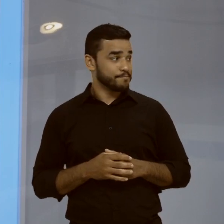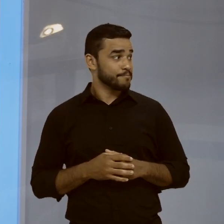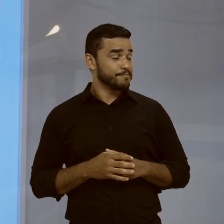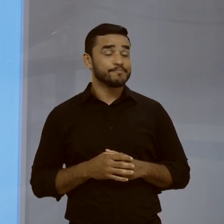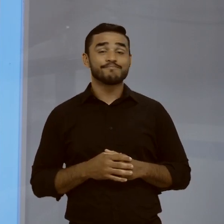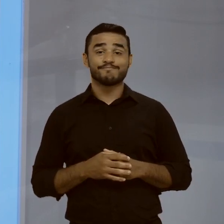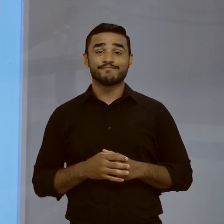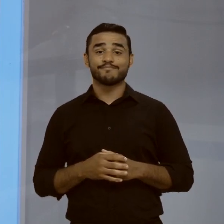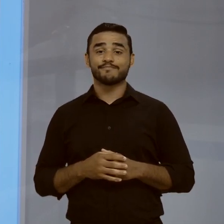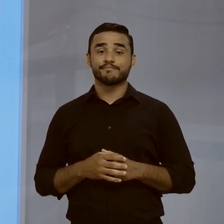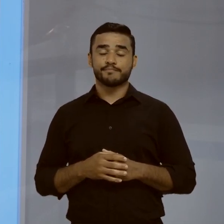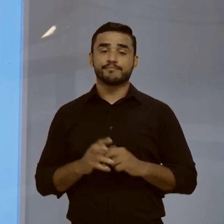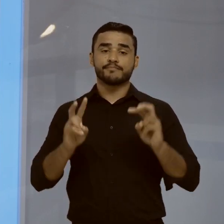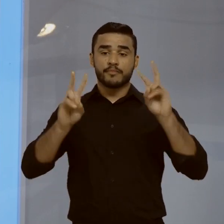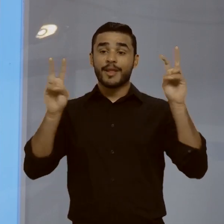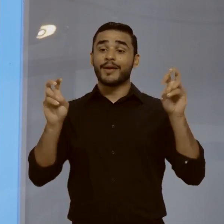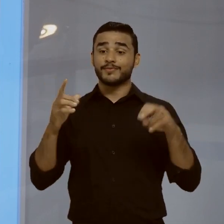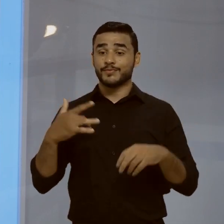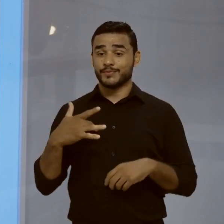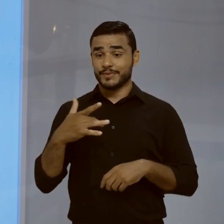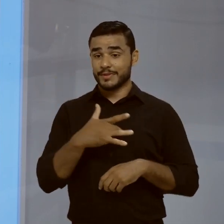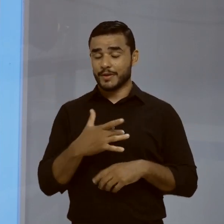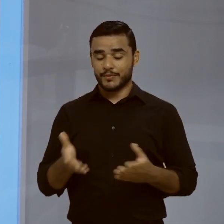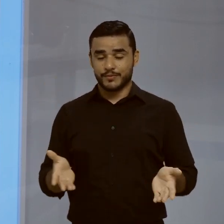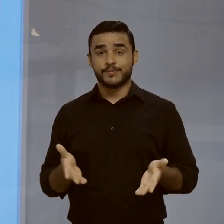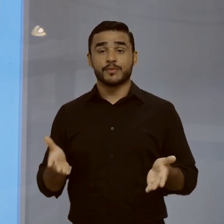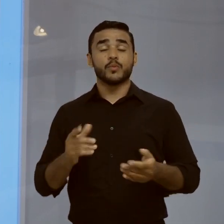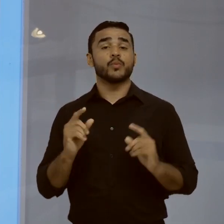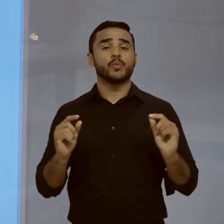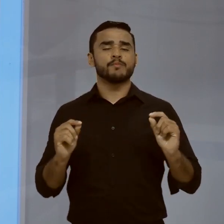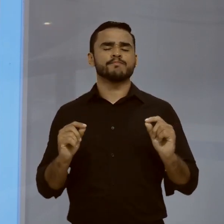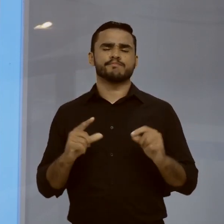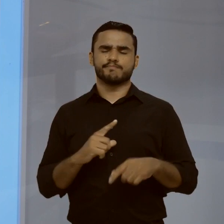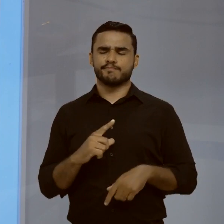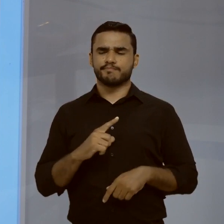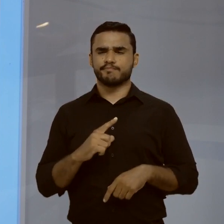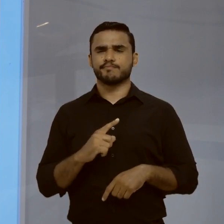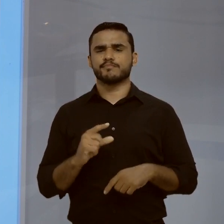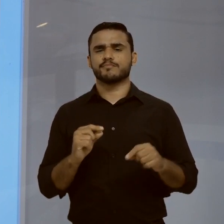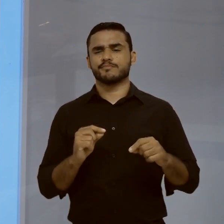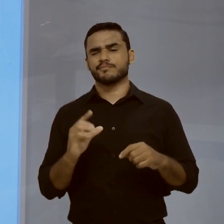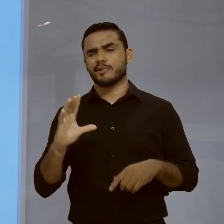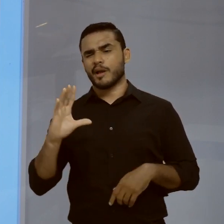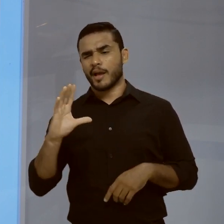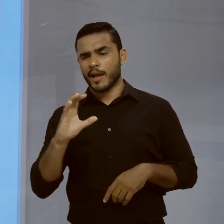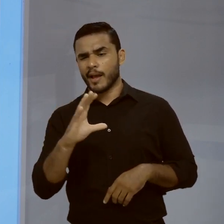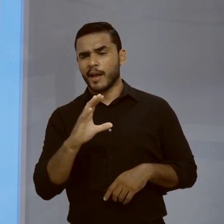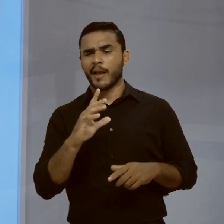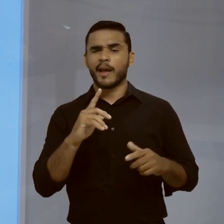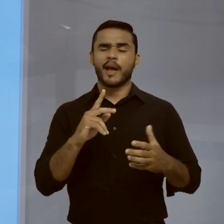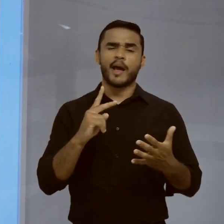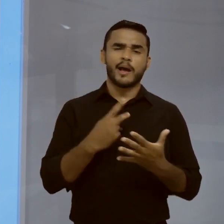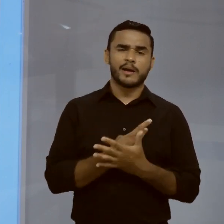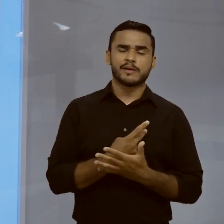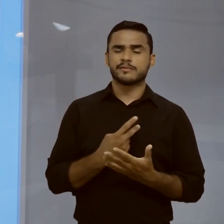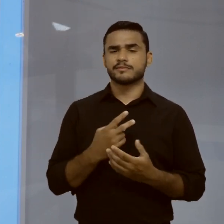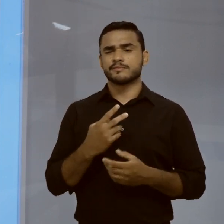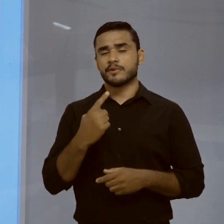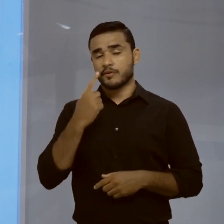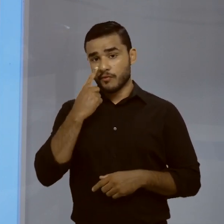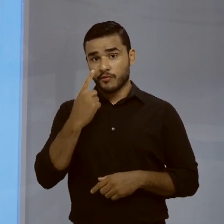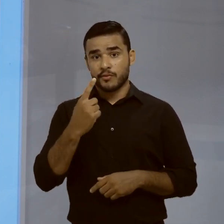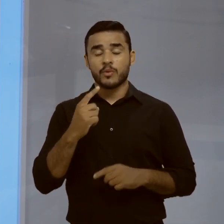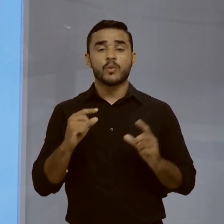ainda falando sobre saúde, né? Em meio aí a tantos casos de câncer entre pessoas da mídia, vale o